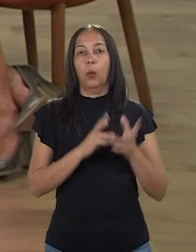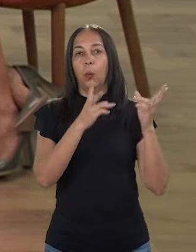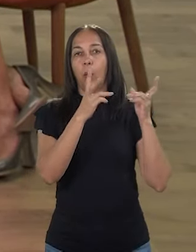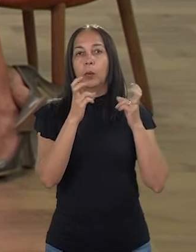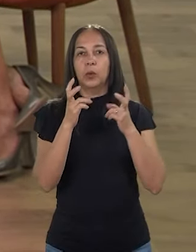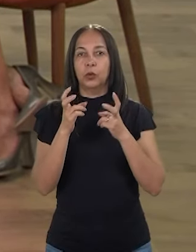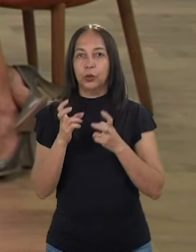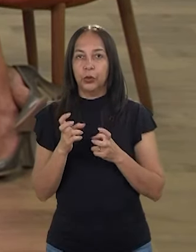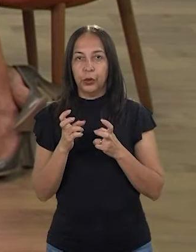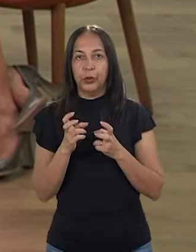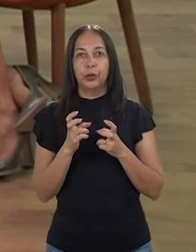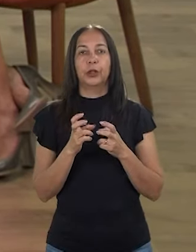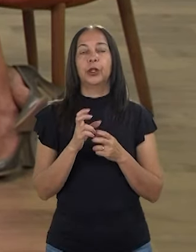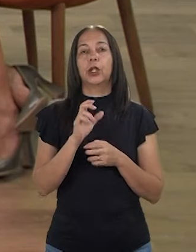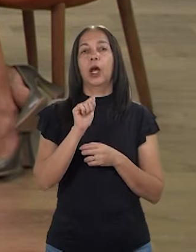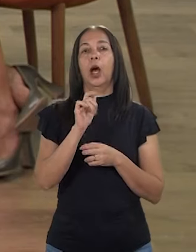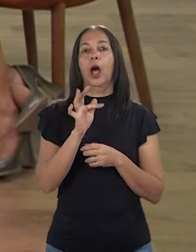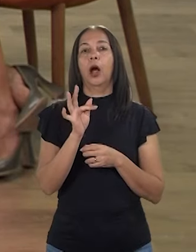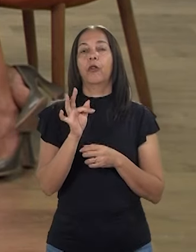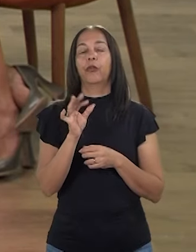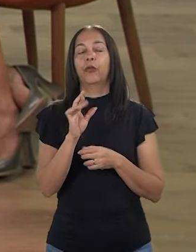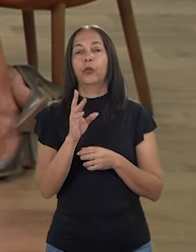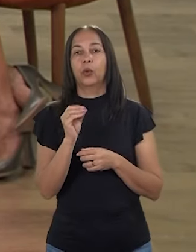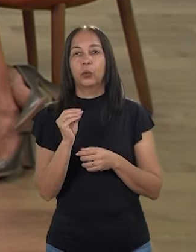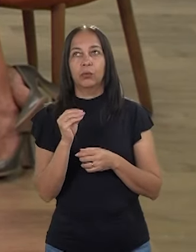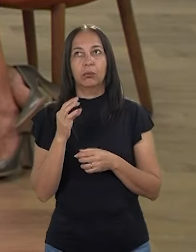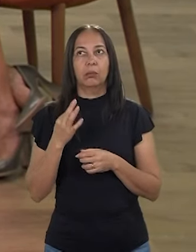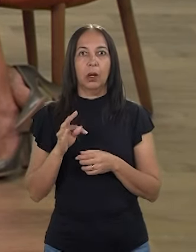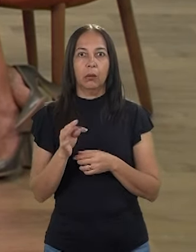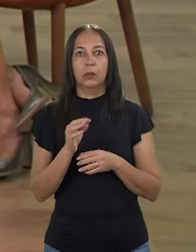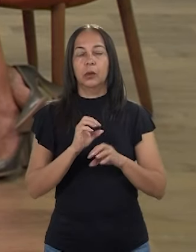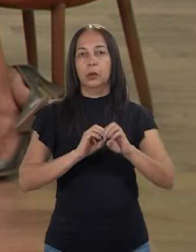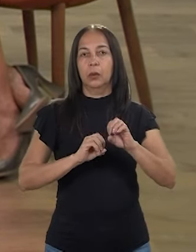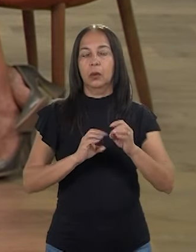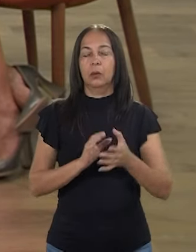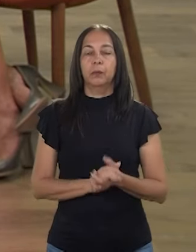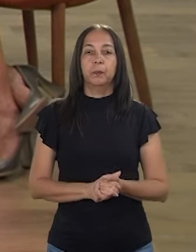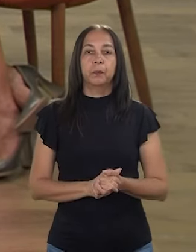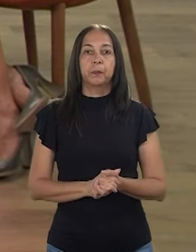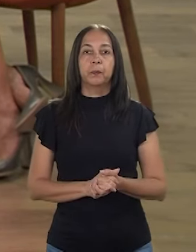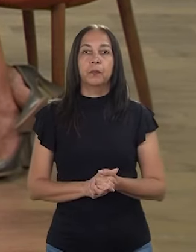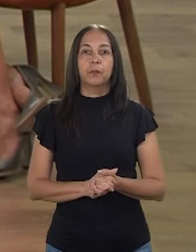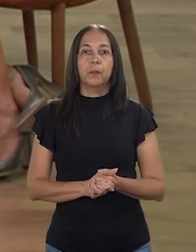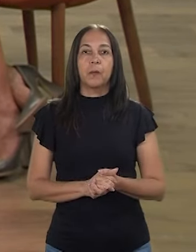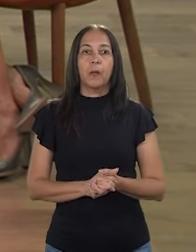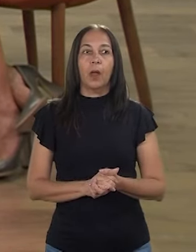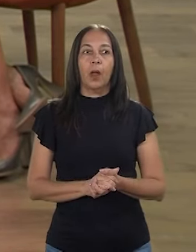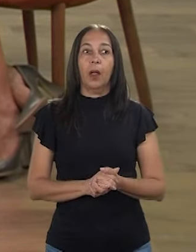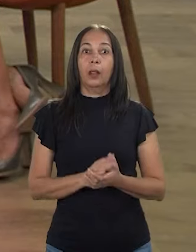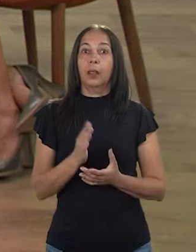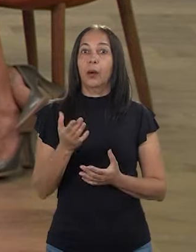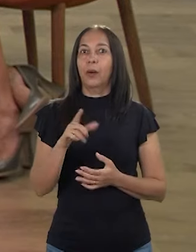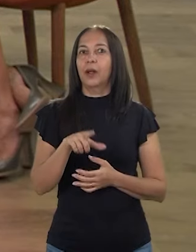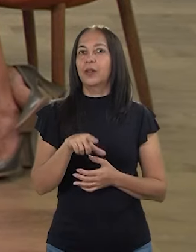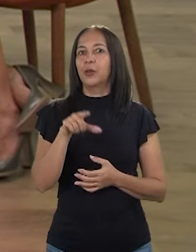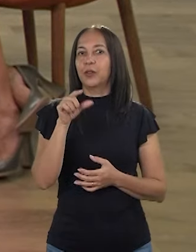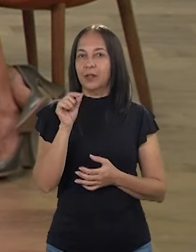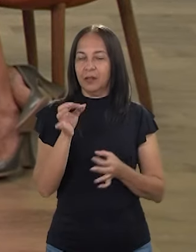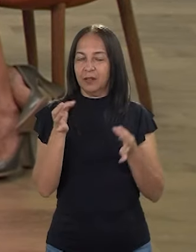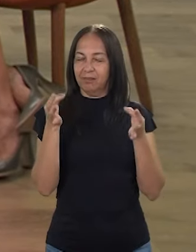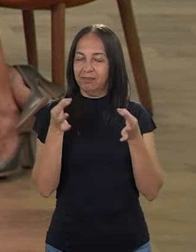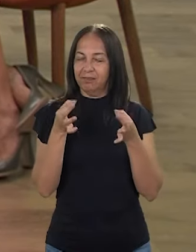abordagens afrodiaspóricas sobre tecnologia e educação Então a nossa escolha hoje para pra nossa mesa pra